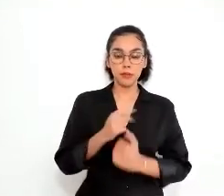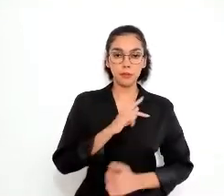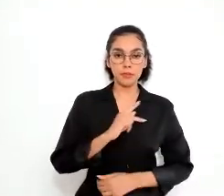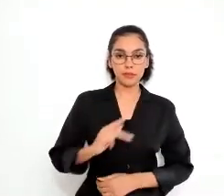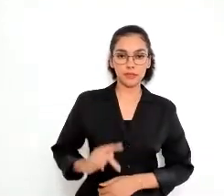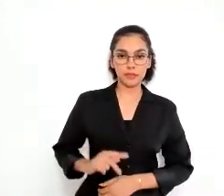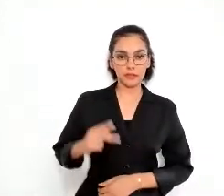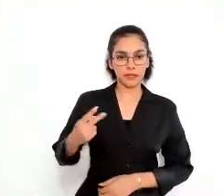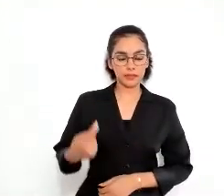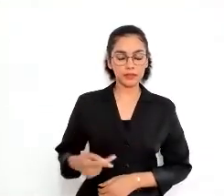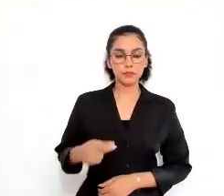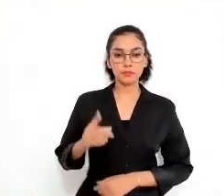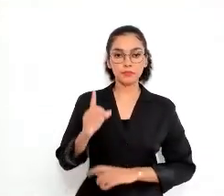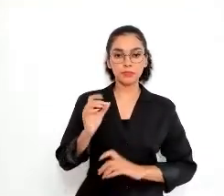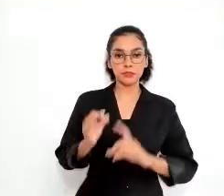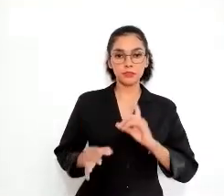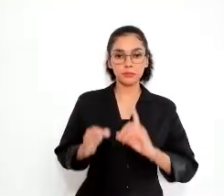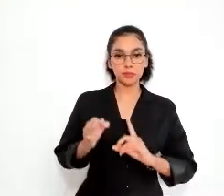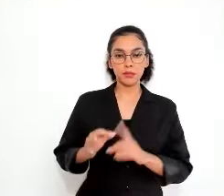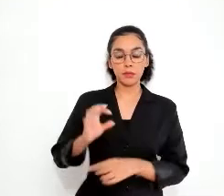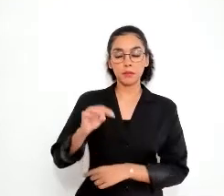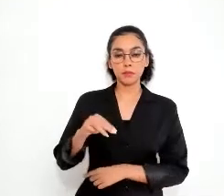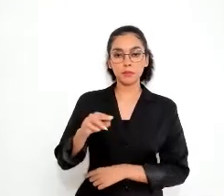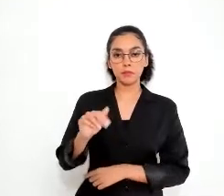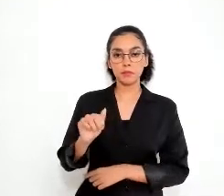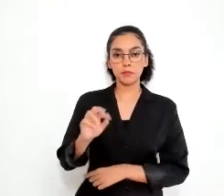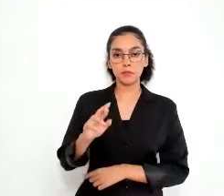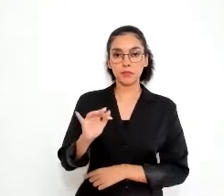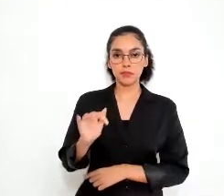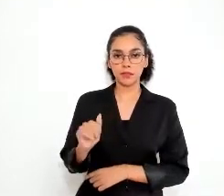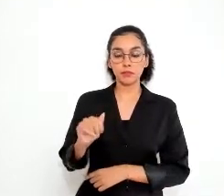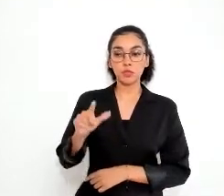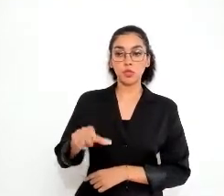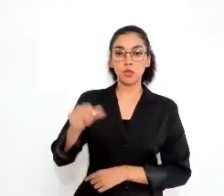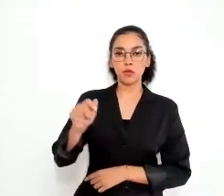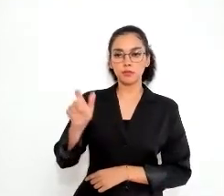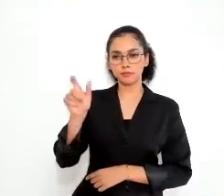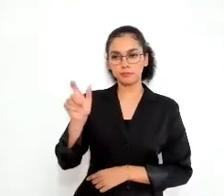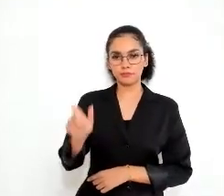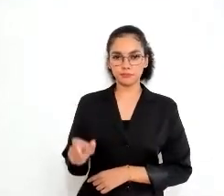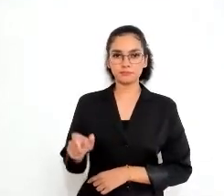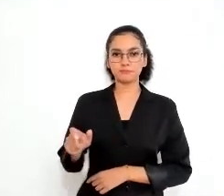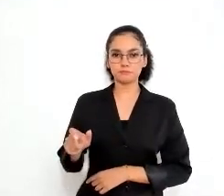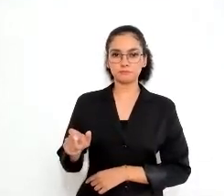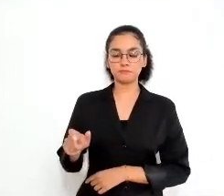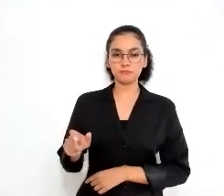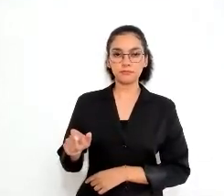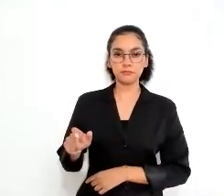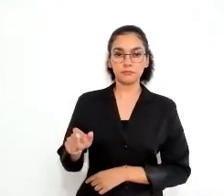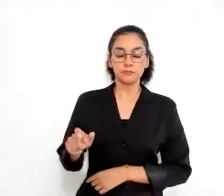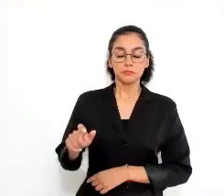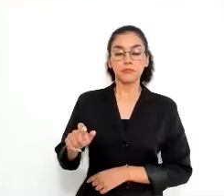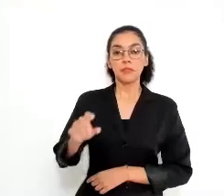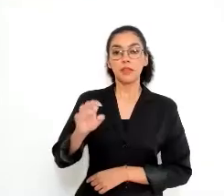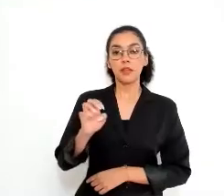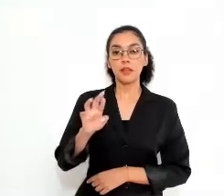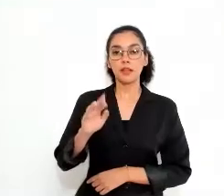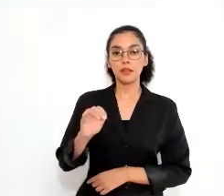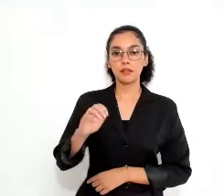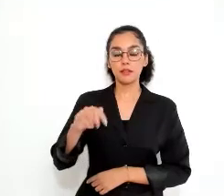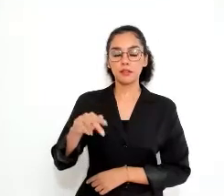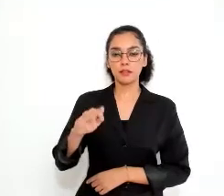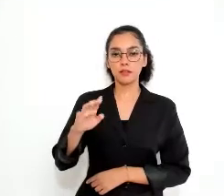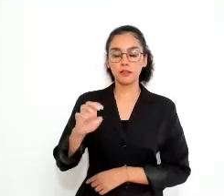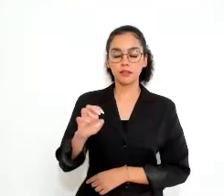Bezerra, escolheu para homenagear o brigadeiro do ar, Eric Cesani Colin Guedes.